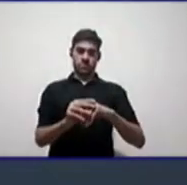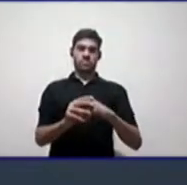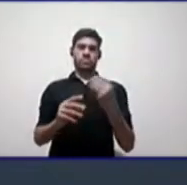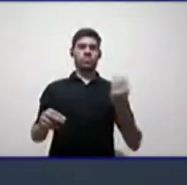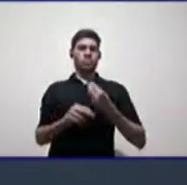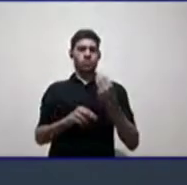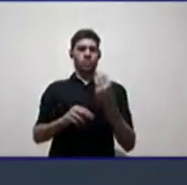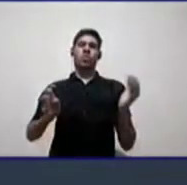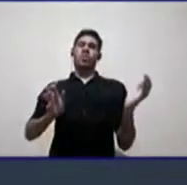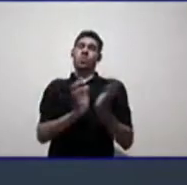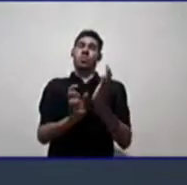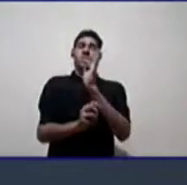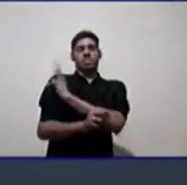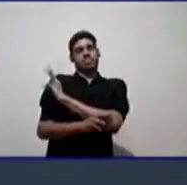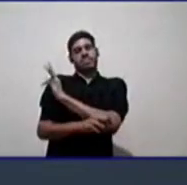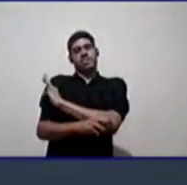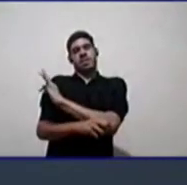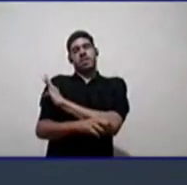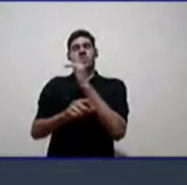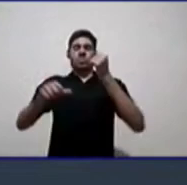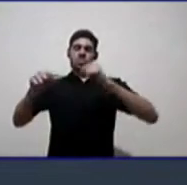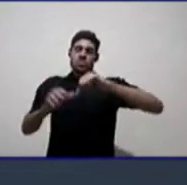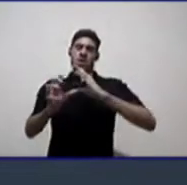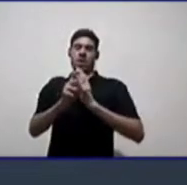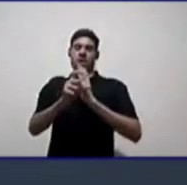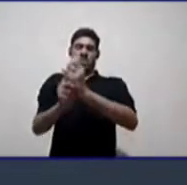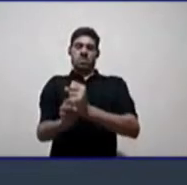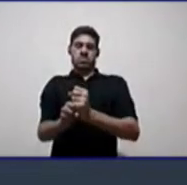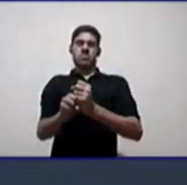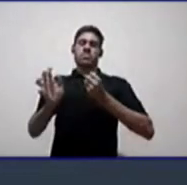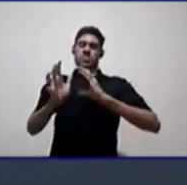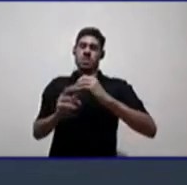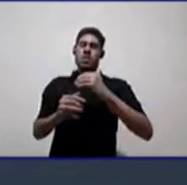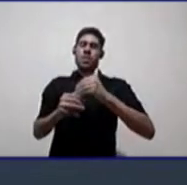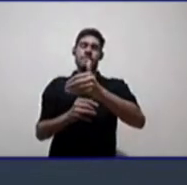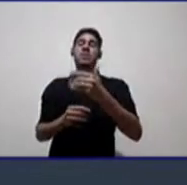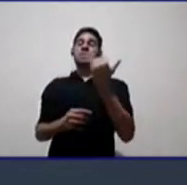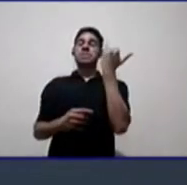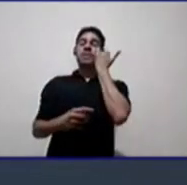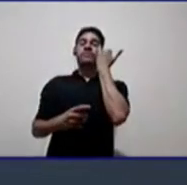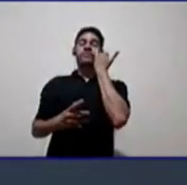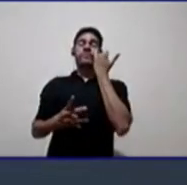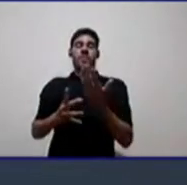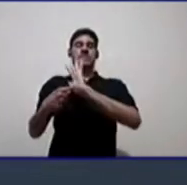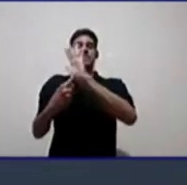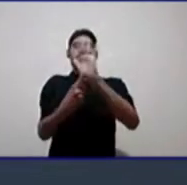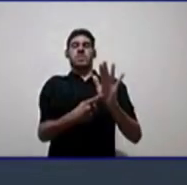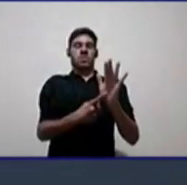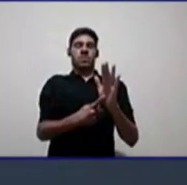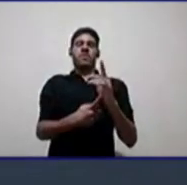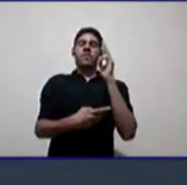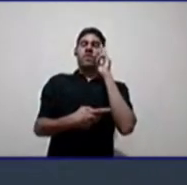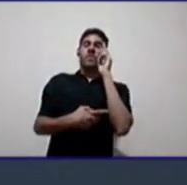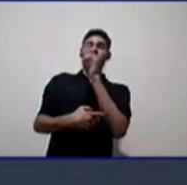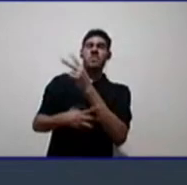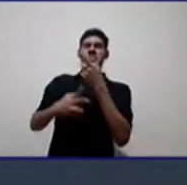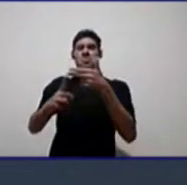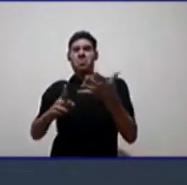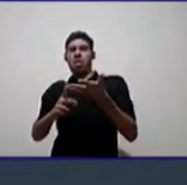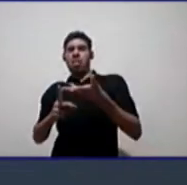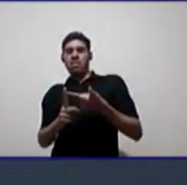seu órgão técnico, analisa as contas partidárias, partindo dos dados apresentados e realizando as circularizações que